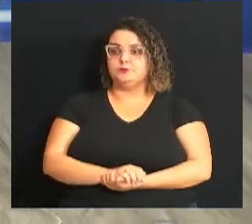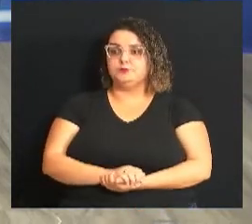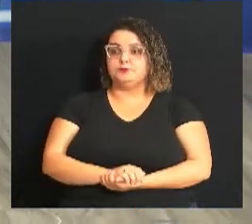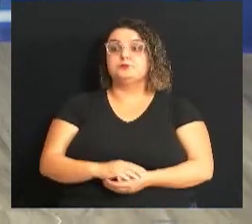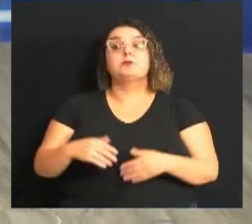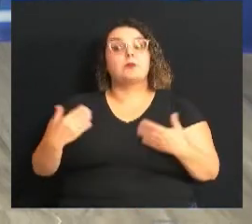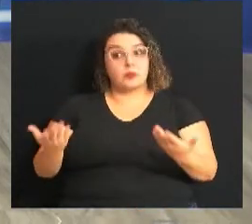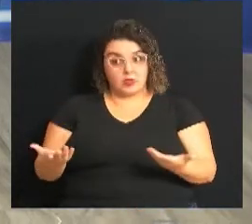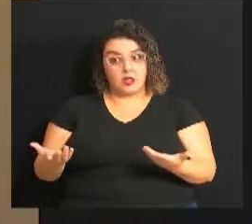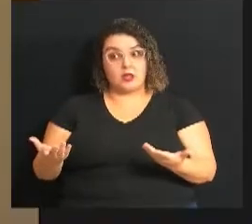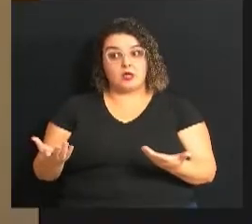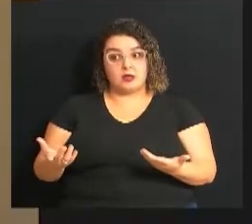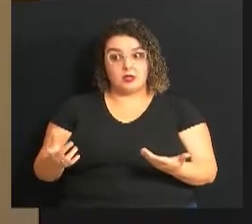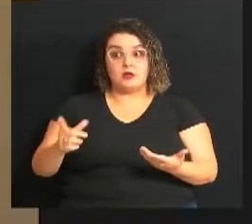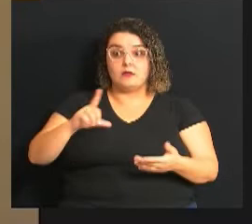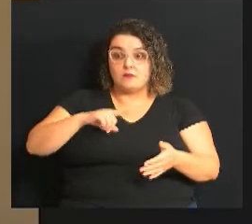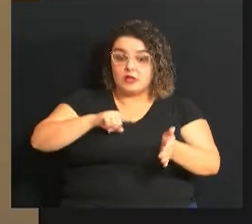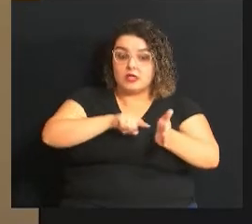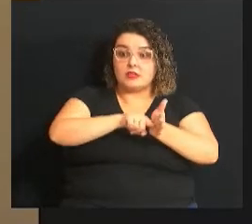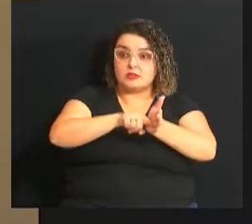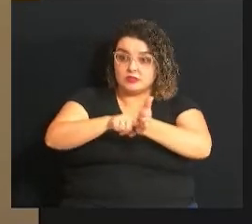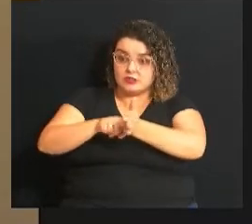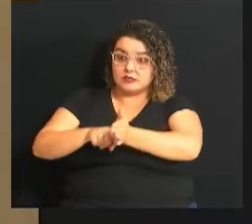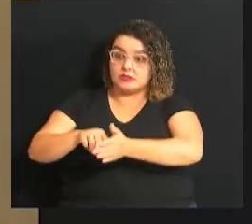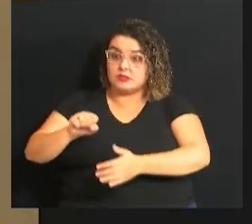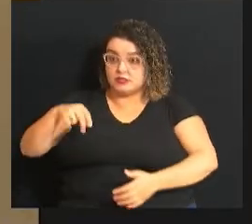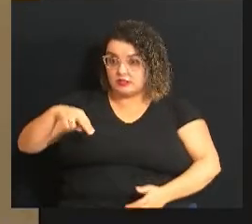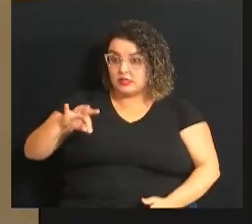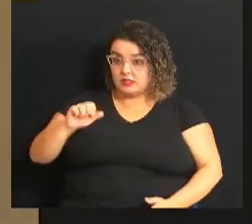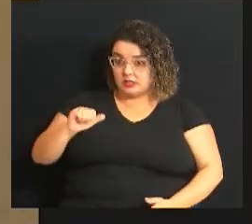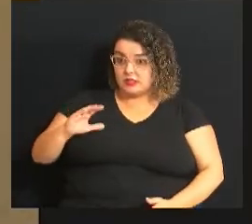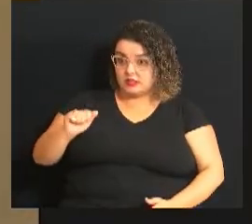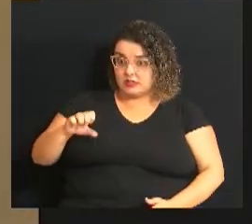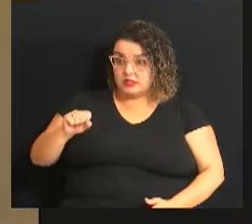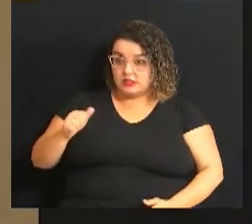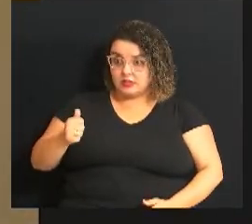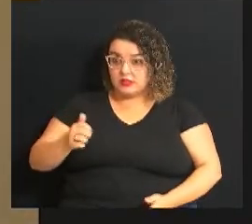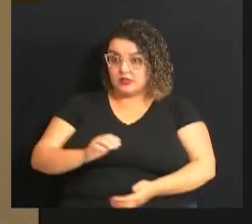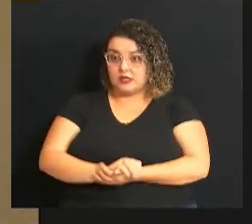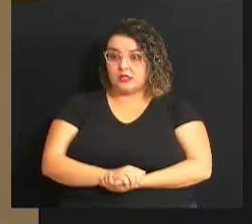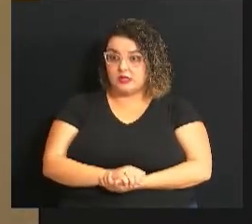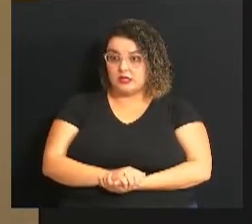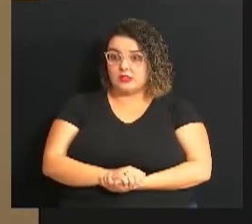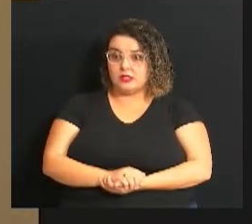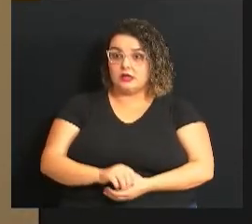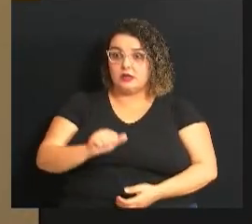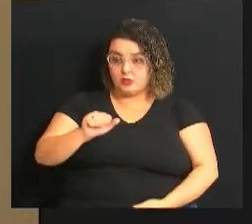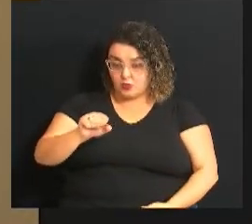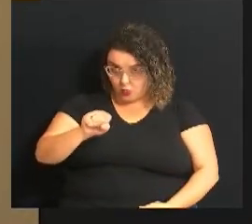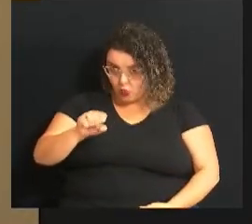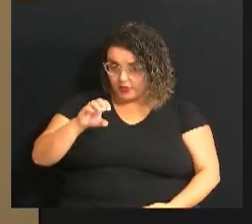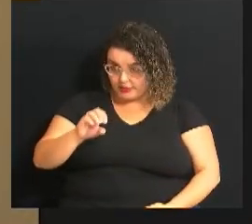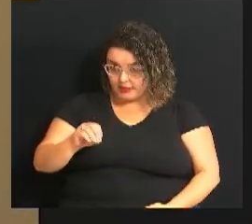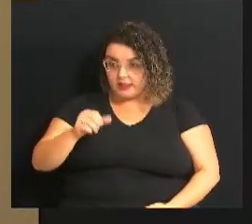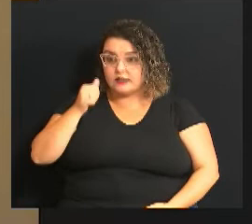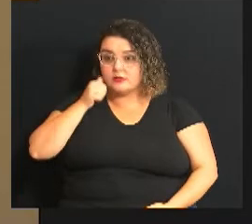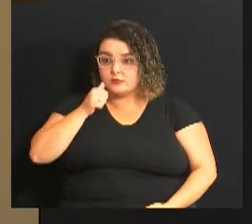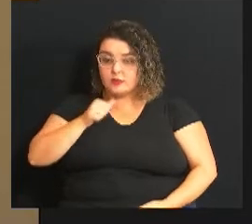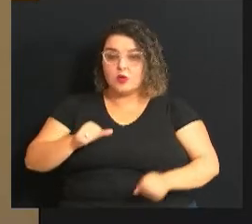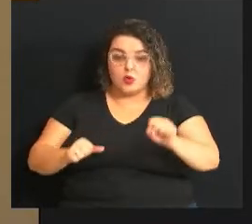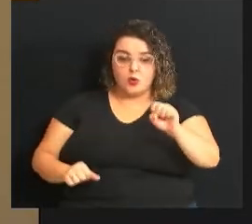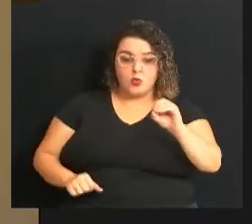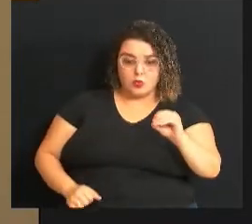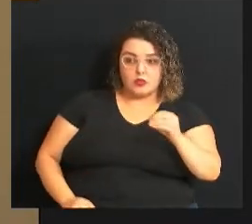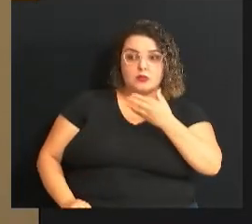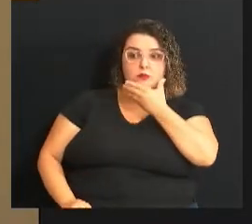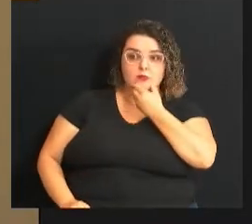Então, assim, a gente até fez um levantamento aqui na Santa Casa, foram 80 meninas e 80 meninos com excesso de peso e a